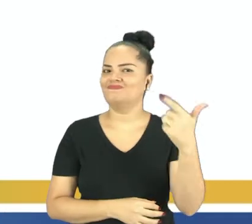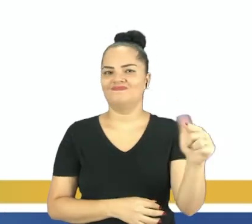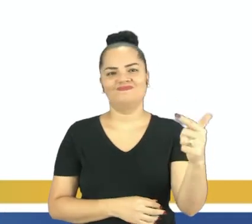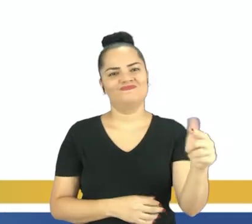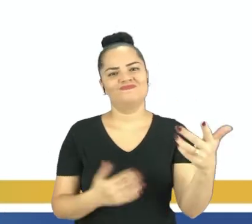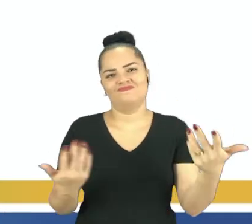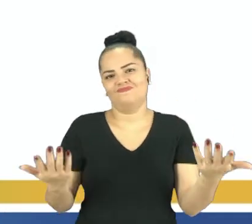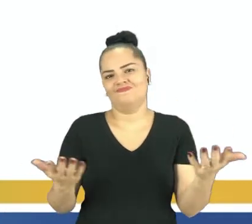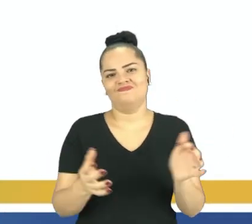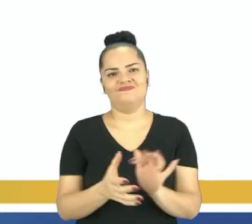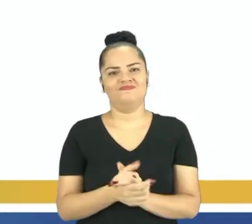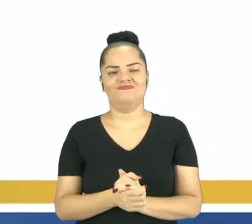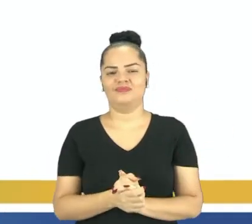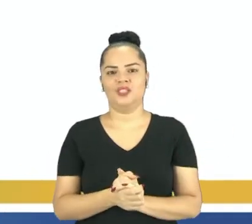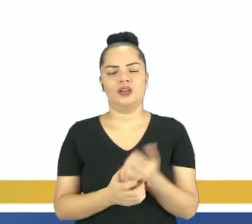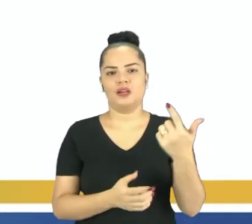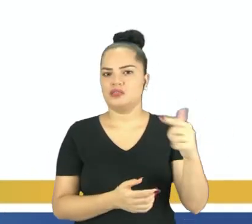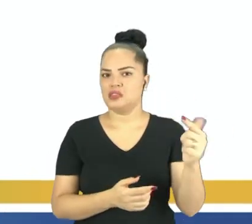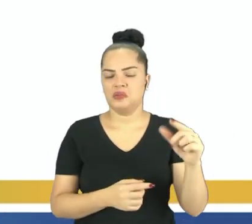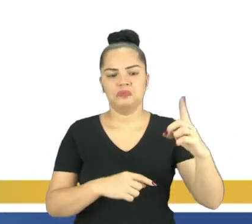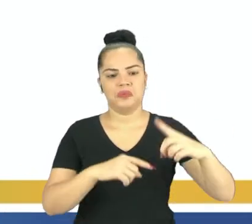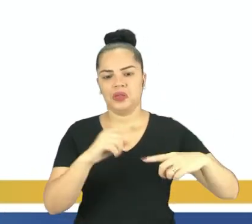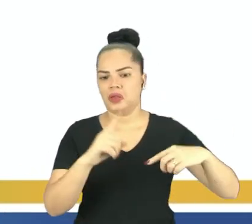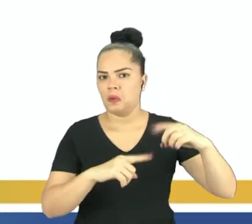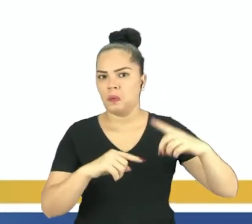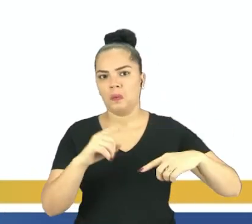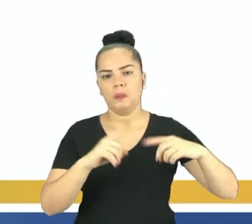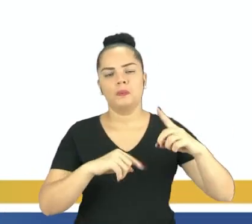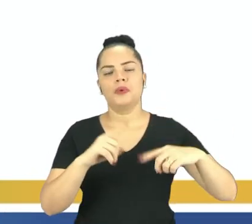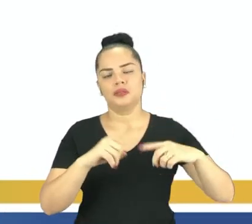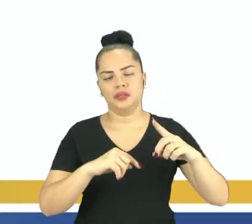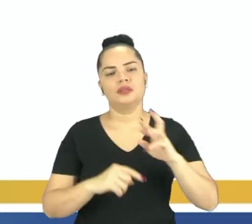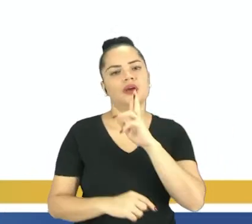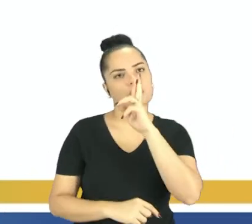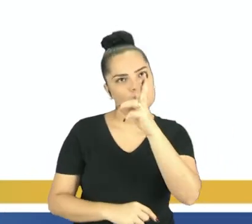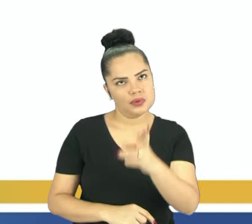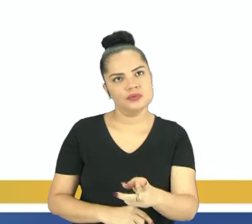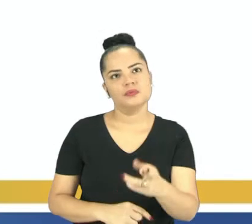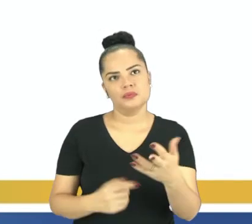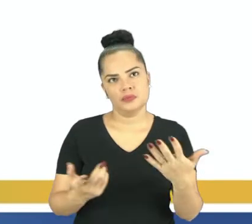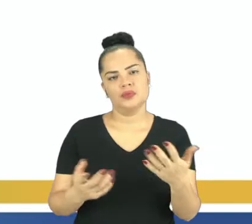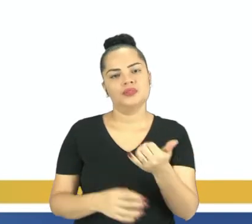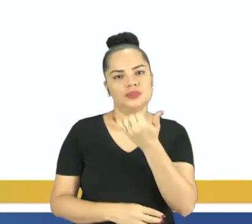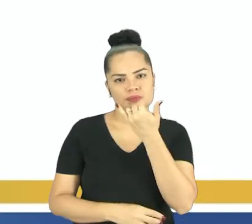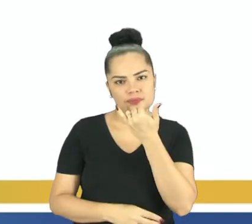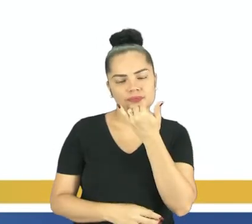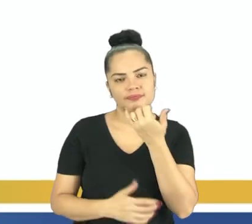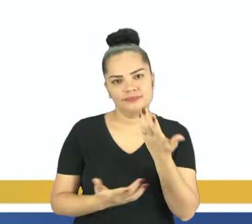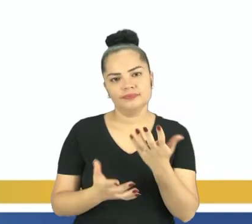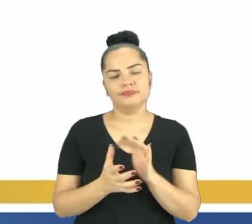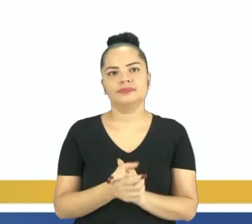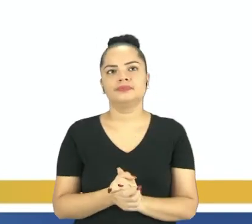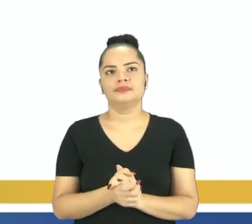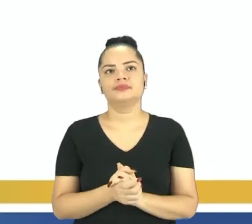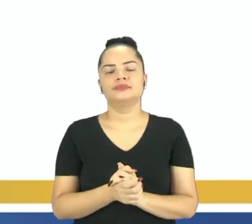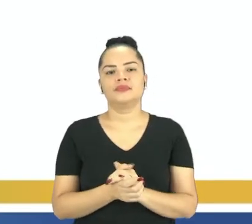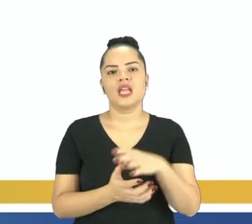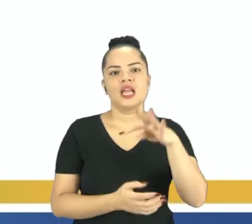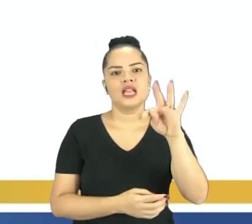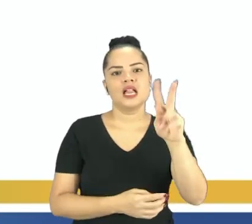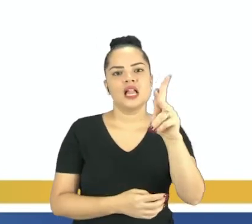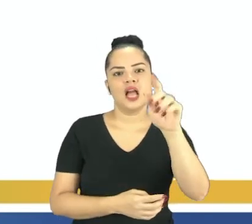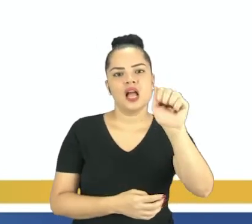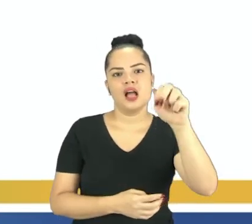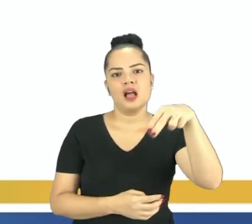um. Quando você não tem, claro, o objeto, você vai usar essa resposta. E o agradecimento que é thanks.